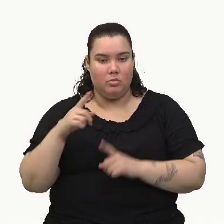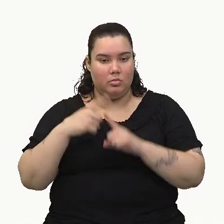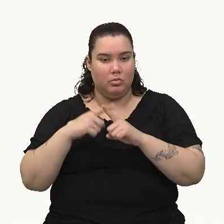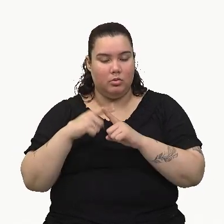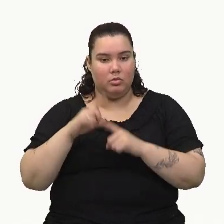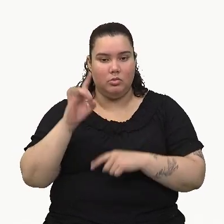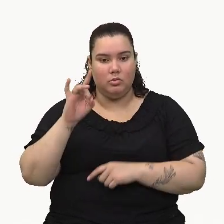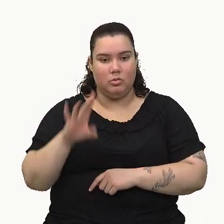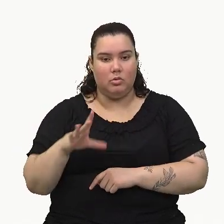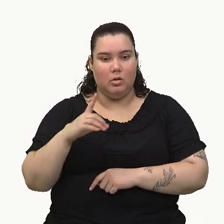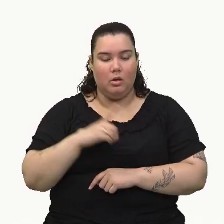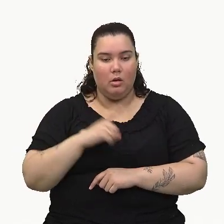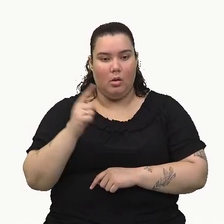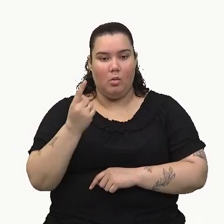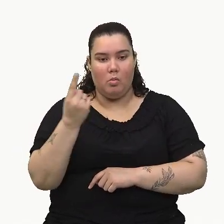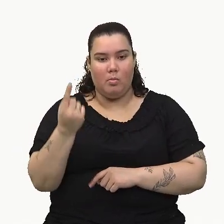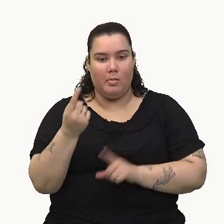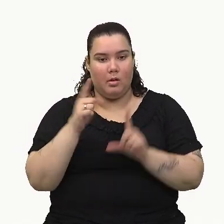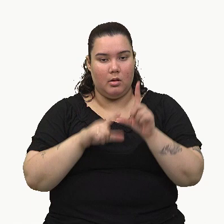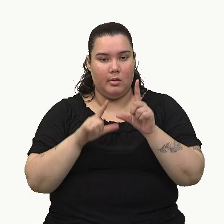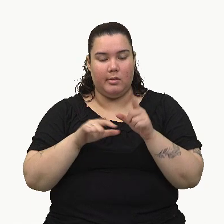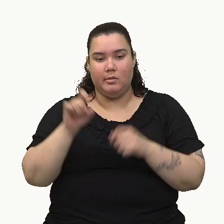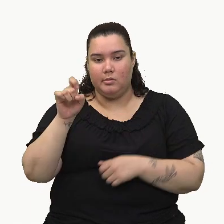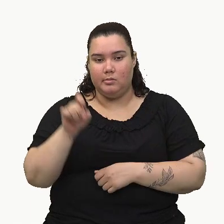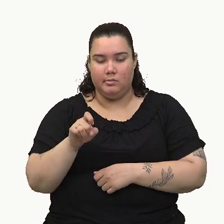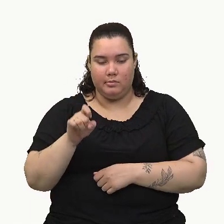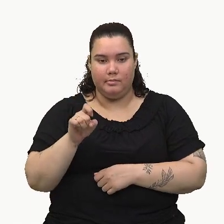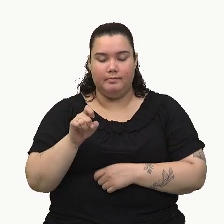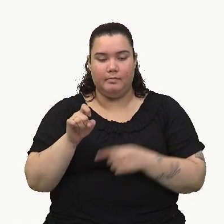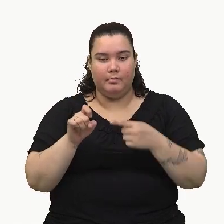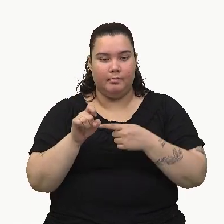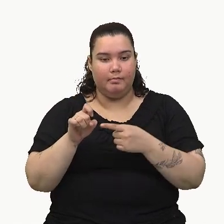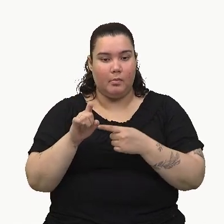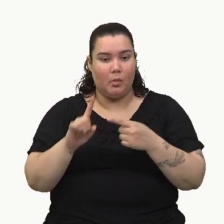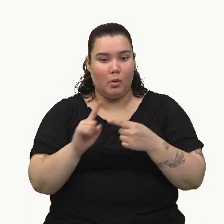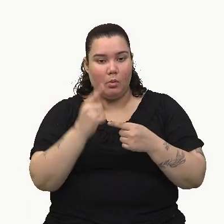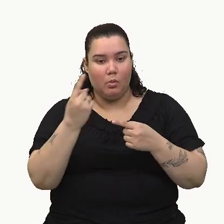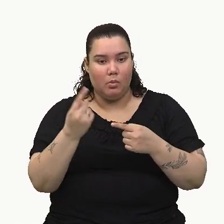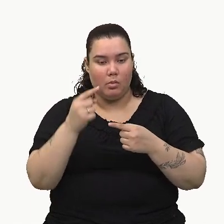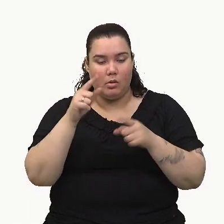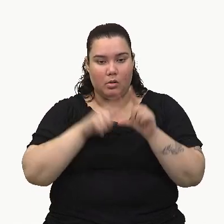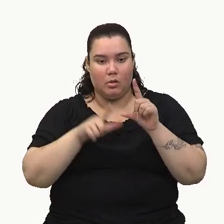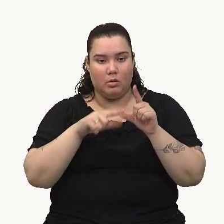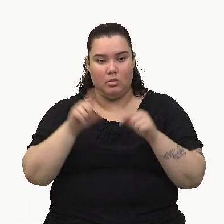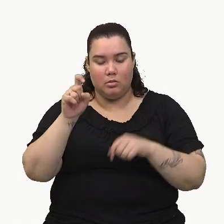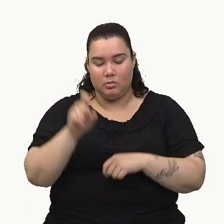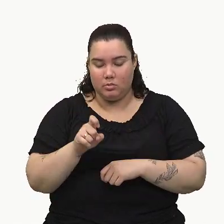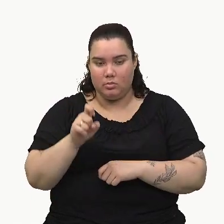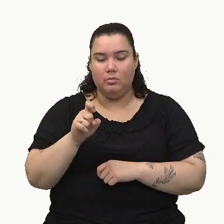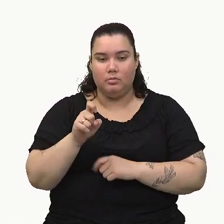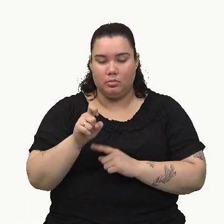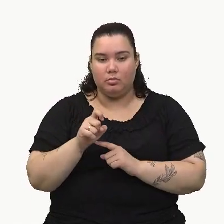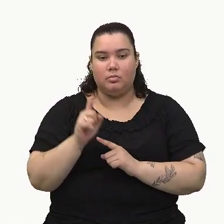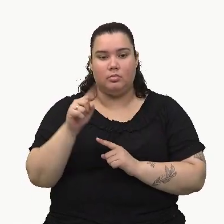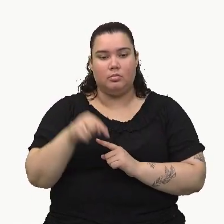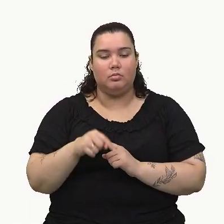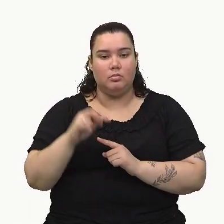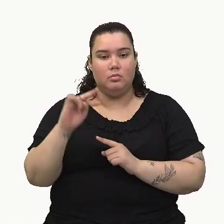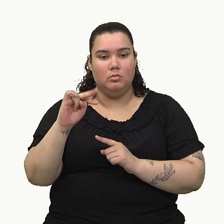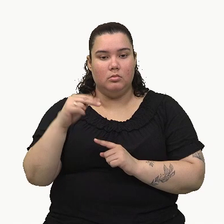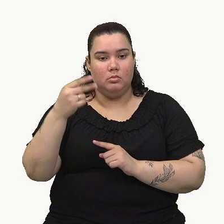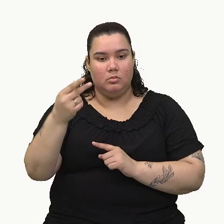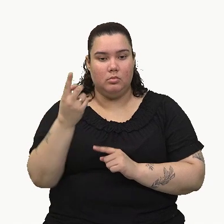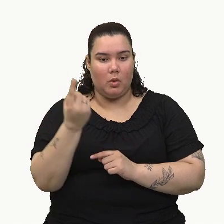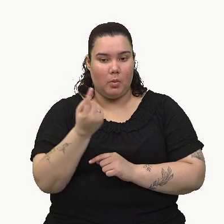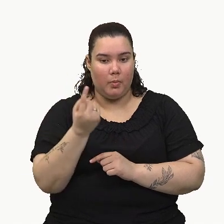só possui uma letra x e essa única letra x que está aí possui expoente